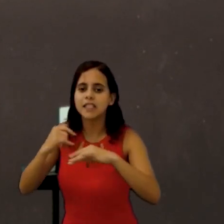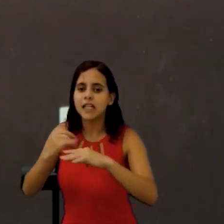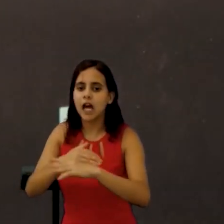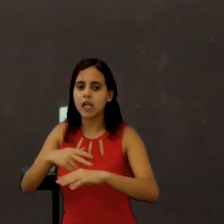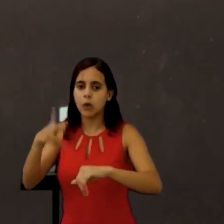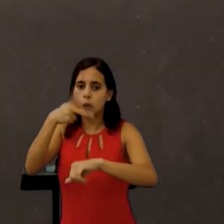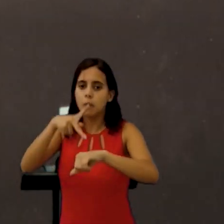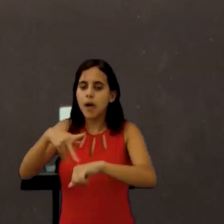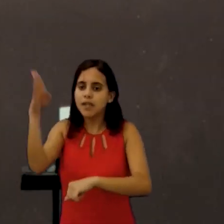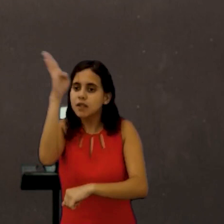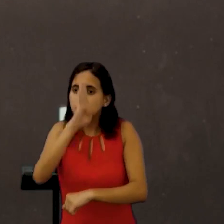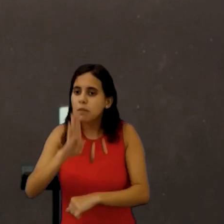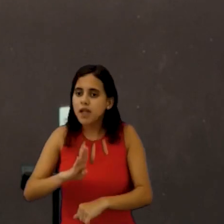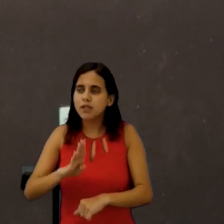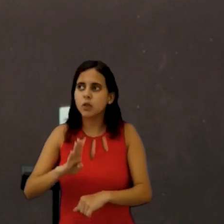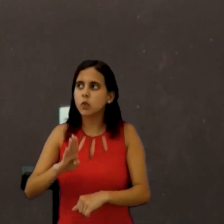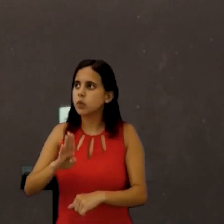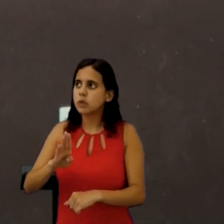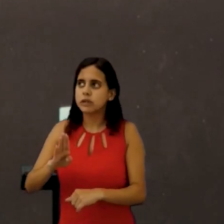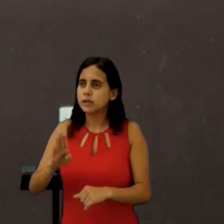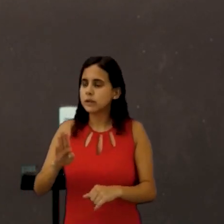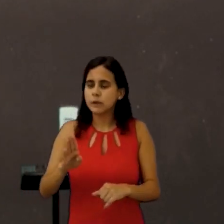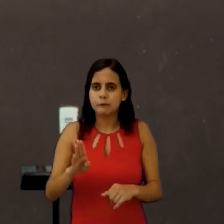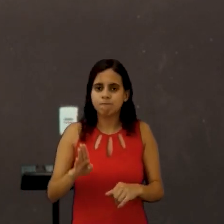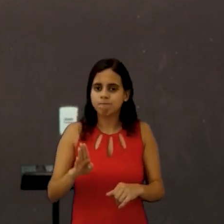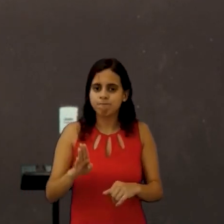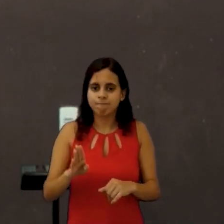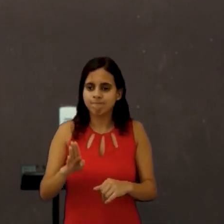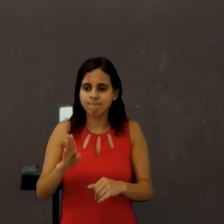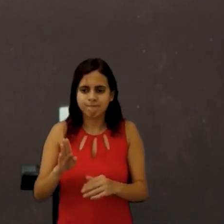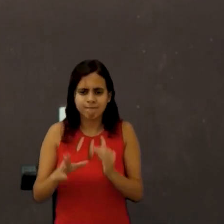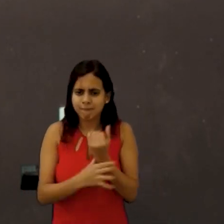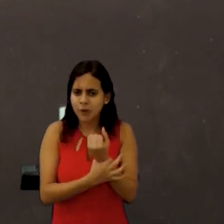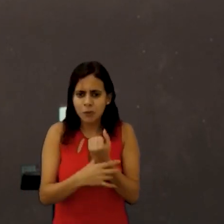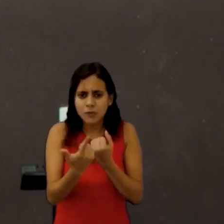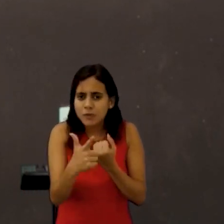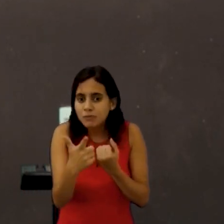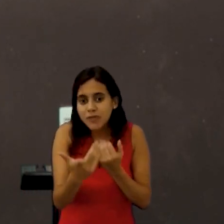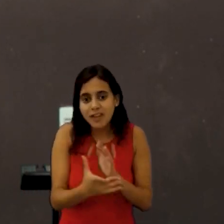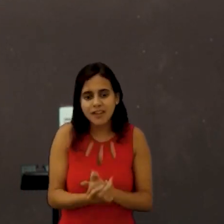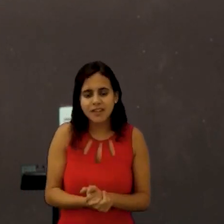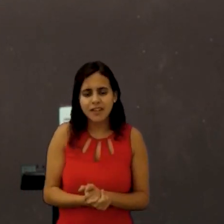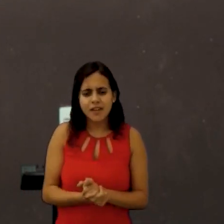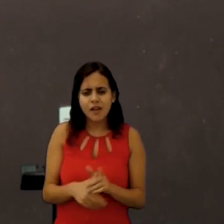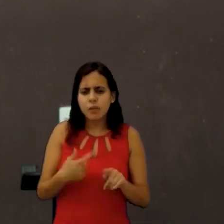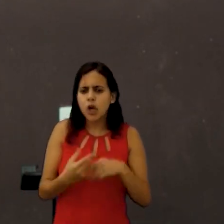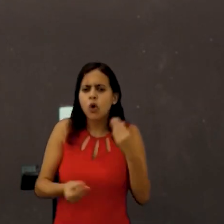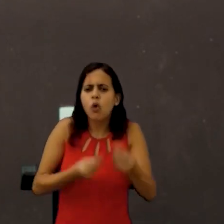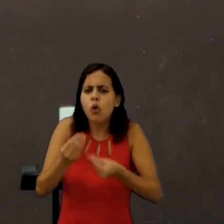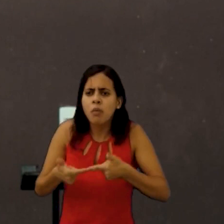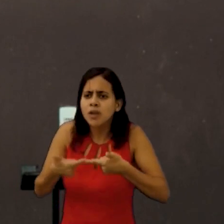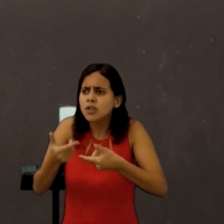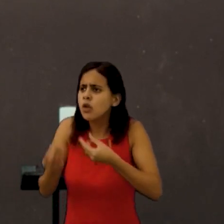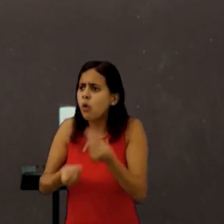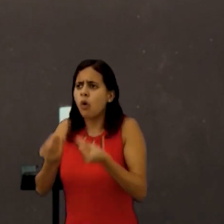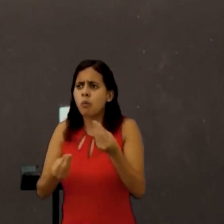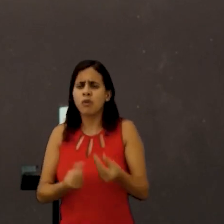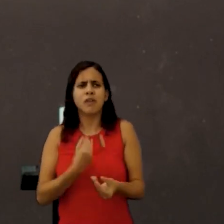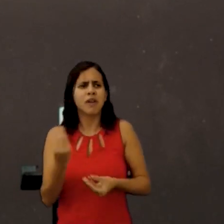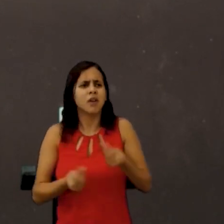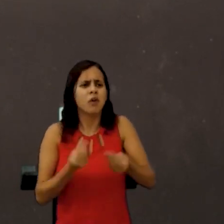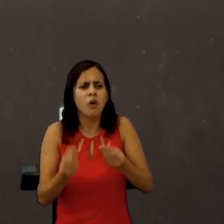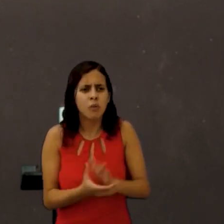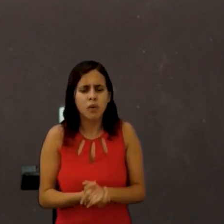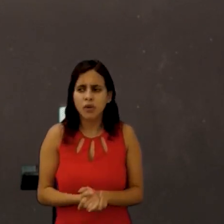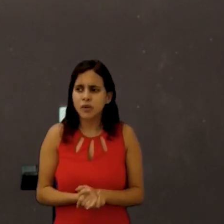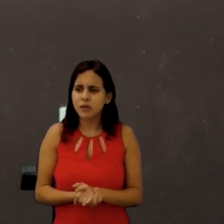Insegurança. Você fica inseguro, você fica sem saber. E aí, o que é que eu devo fazer? Como é que eu devo viver? Eu